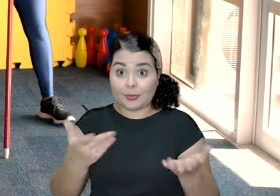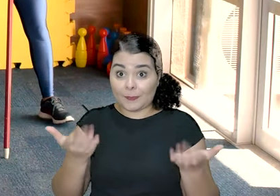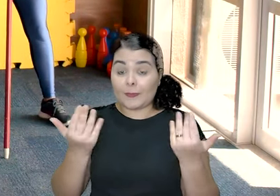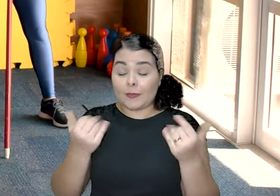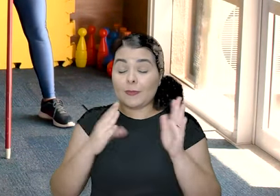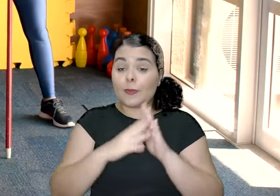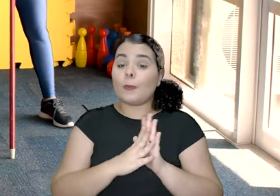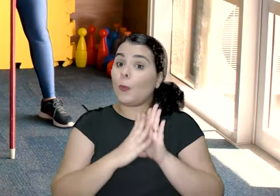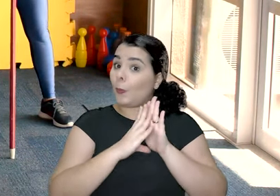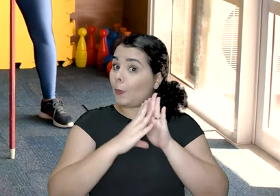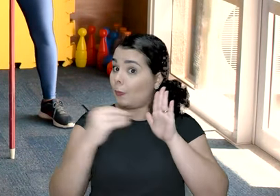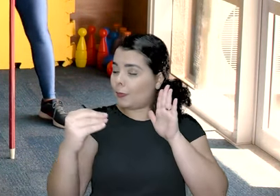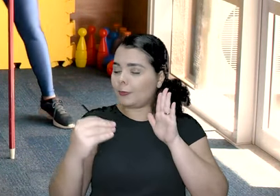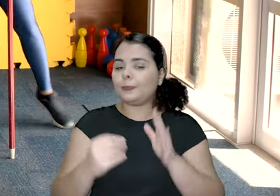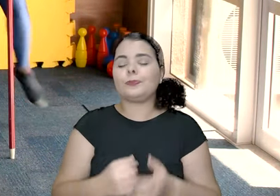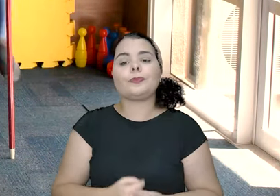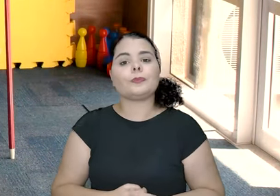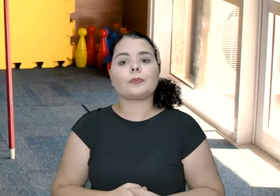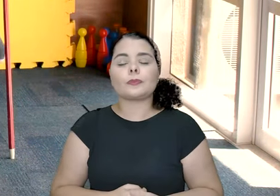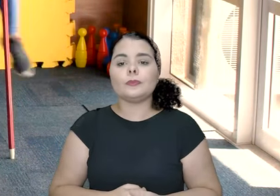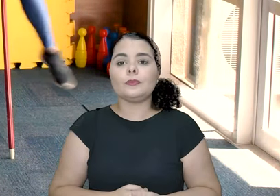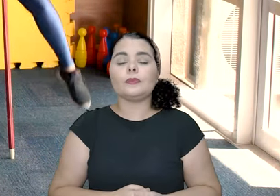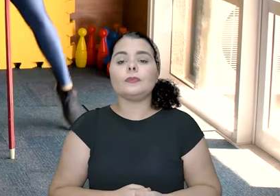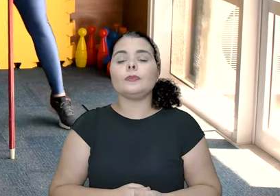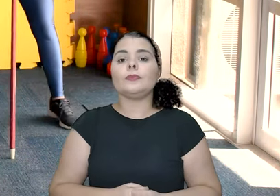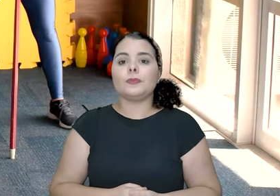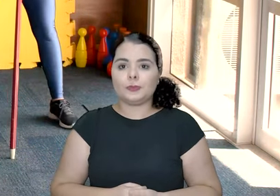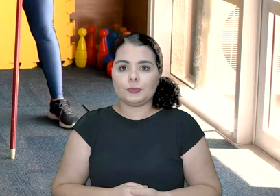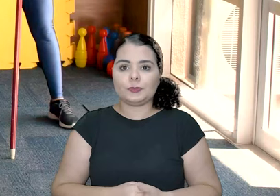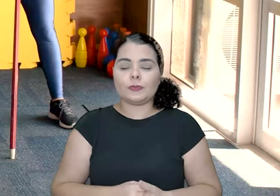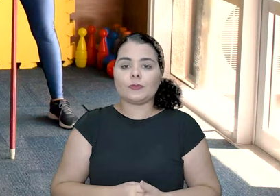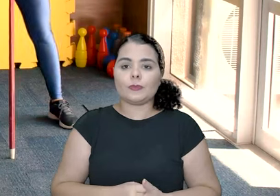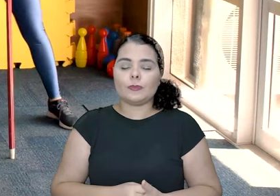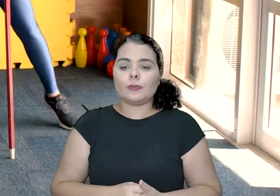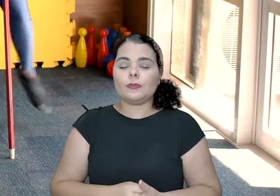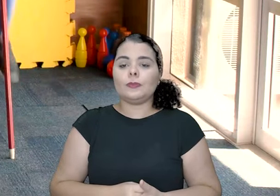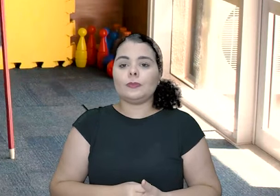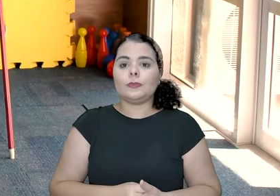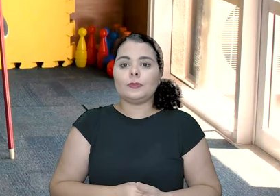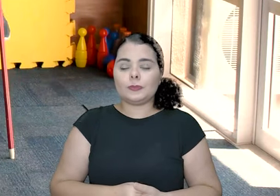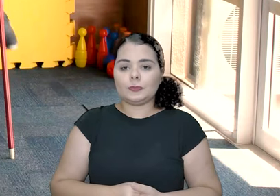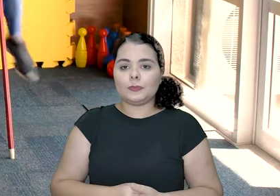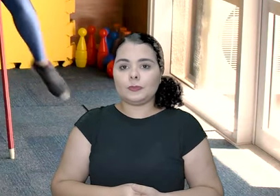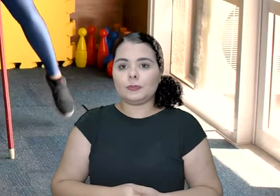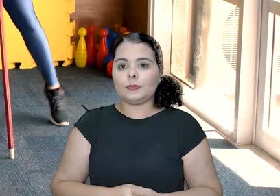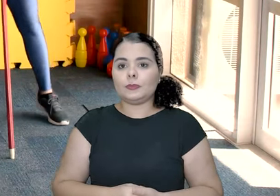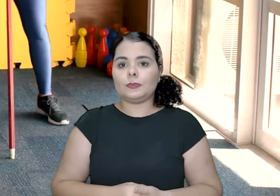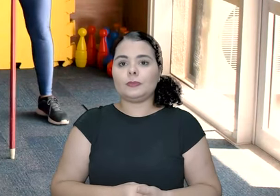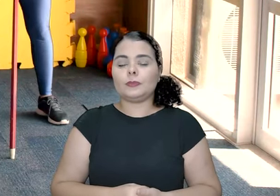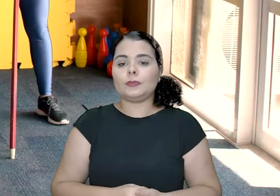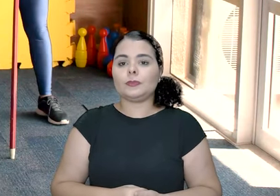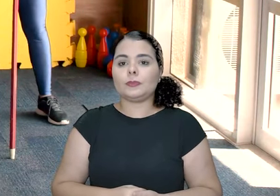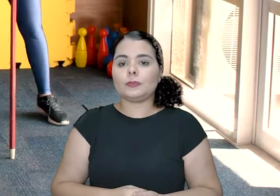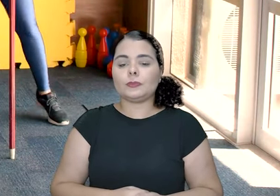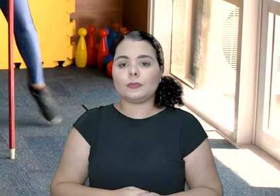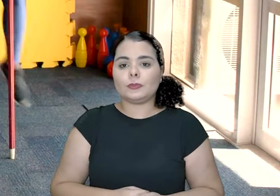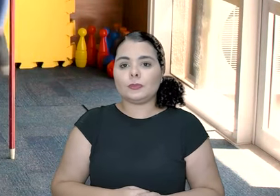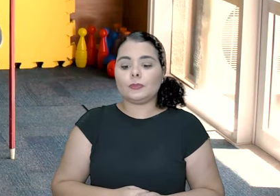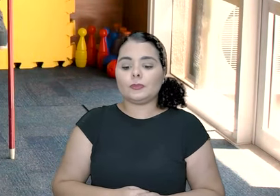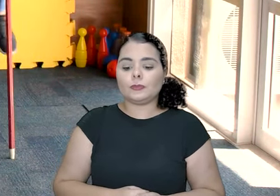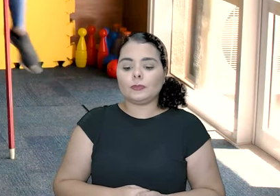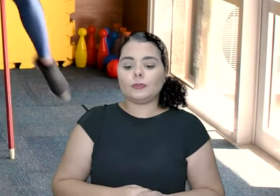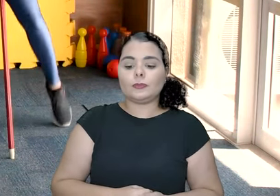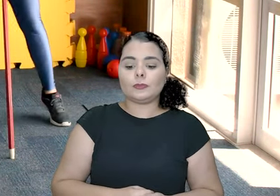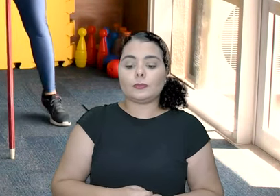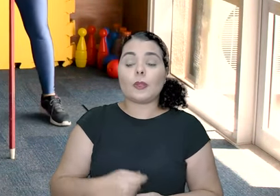3, 2, 1, bora! Subiu, voltou. Subiu, voltou. Pensa